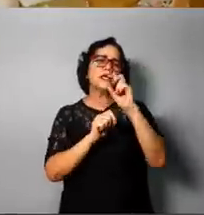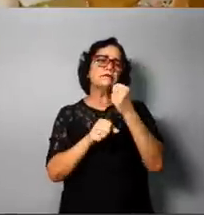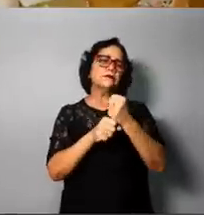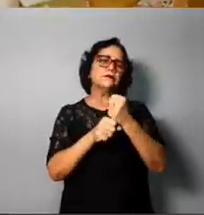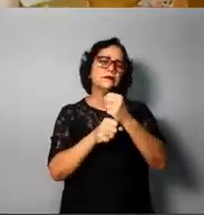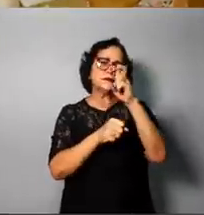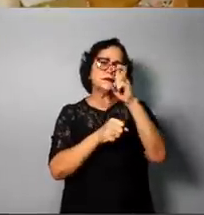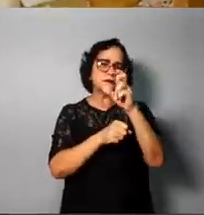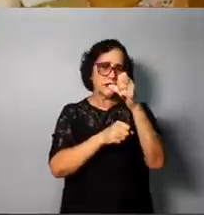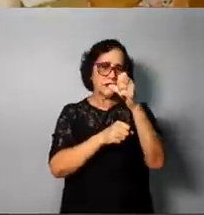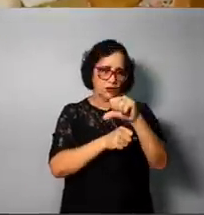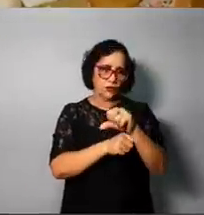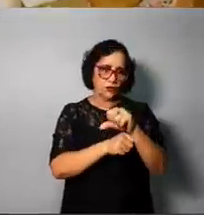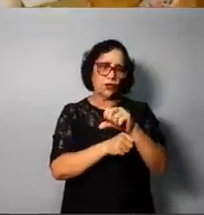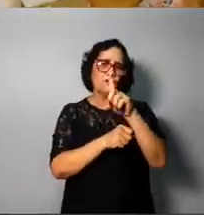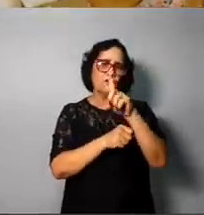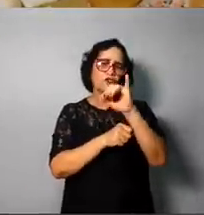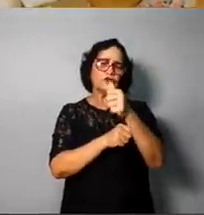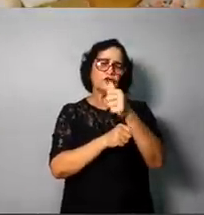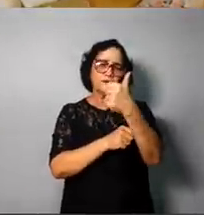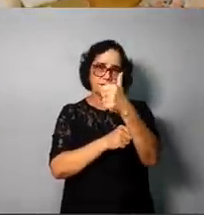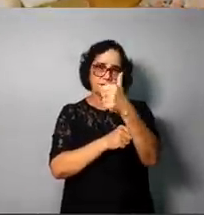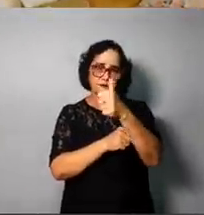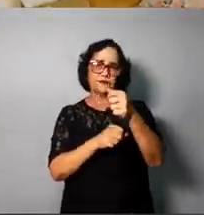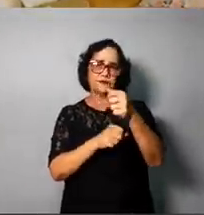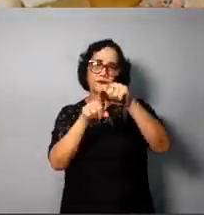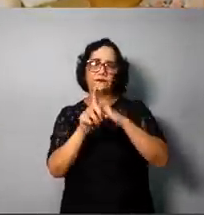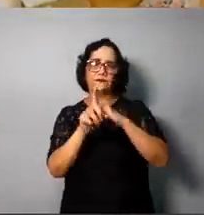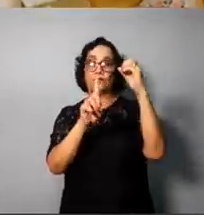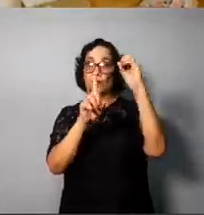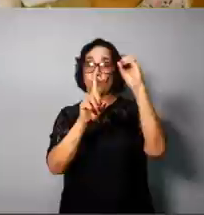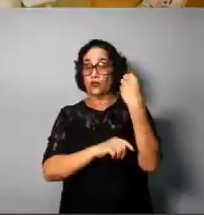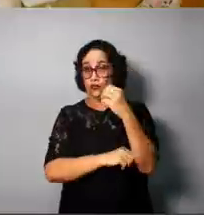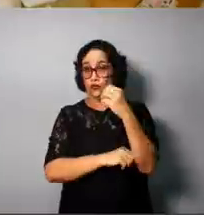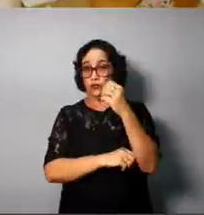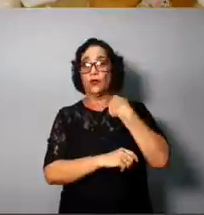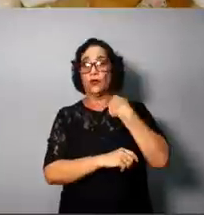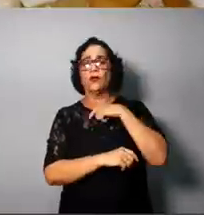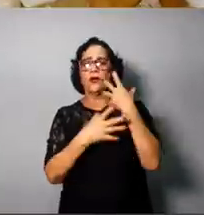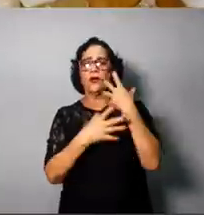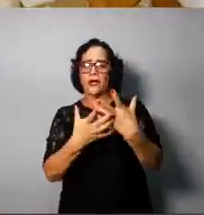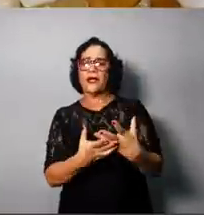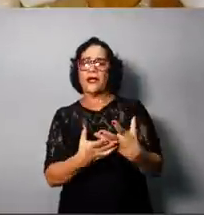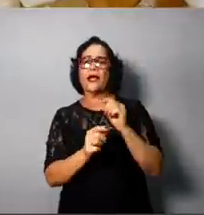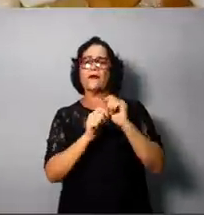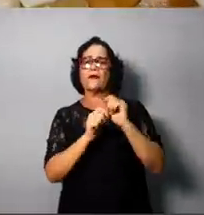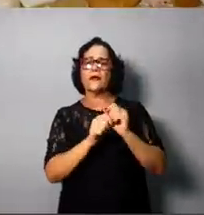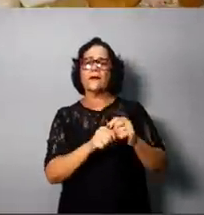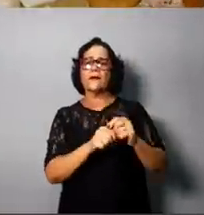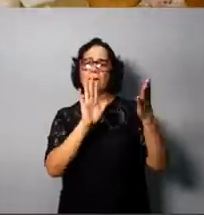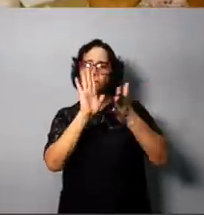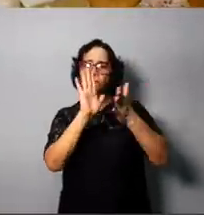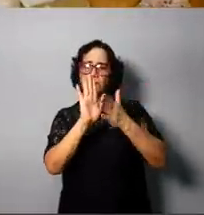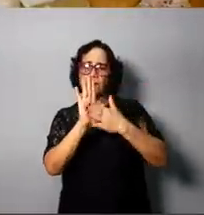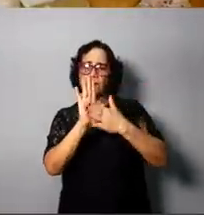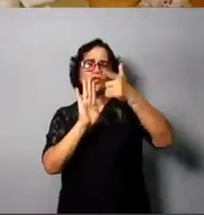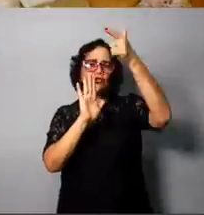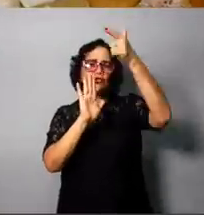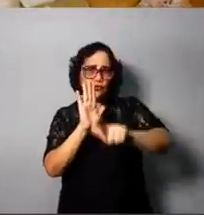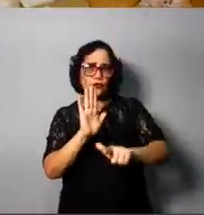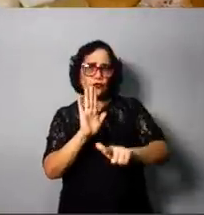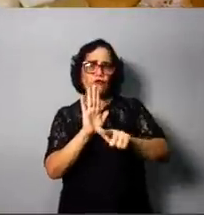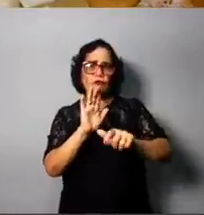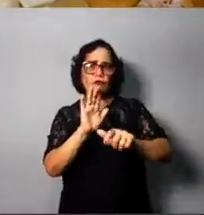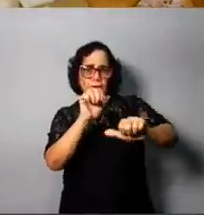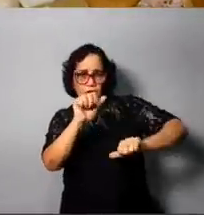atrás, no dia 11 de outubro, nós queremos renovar este compromisso desta